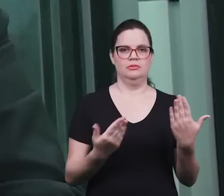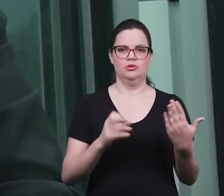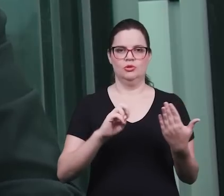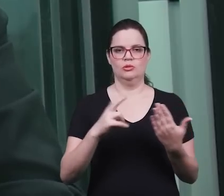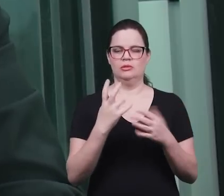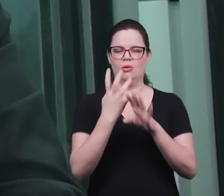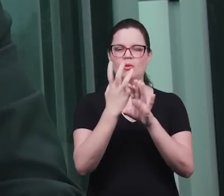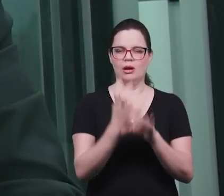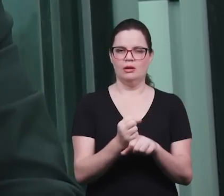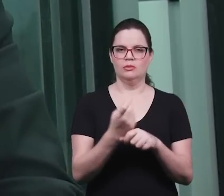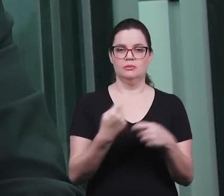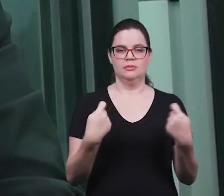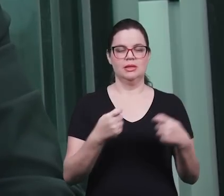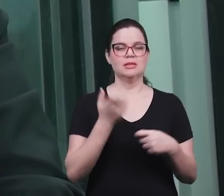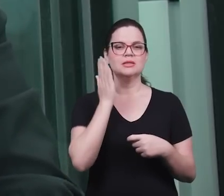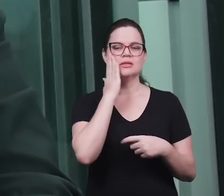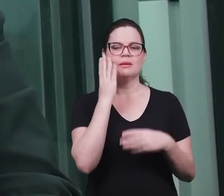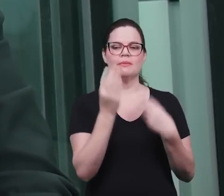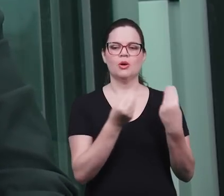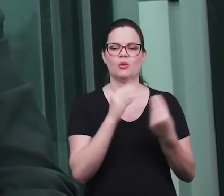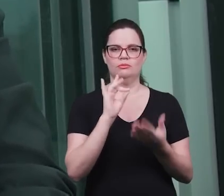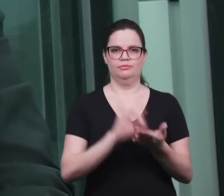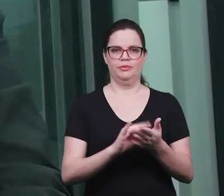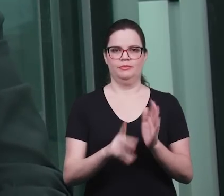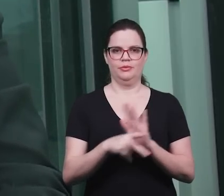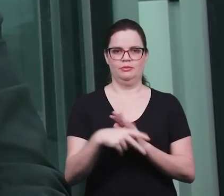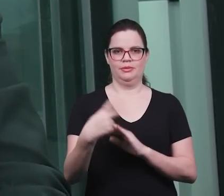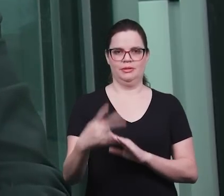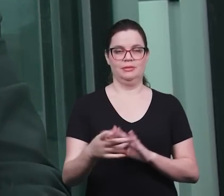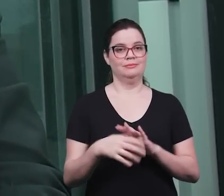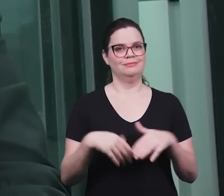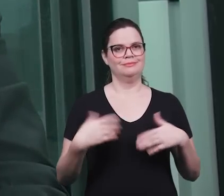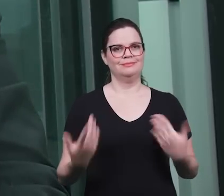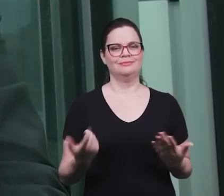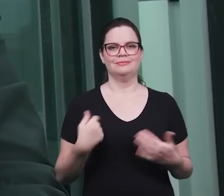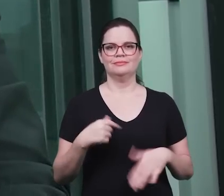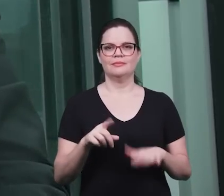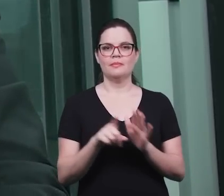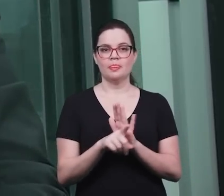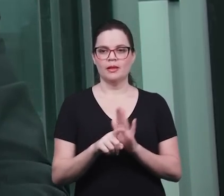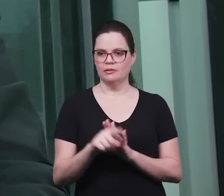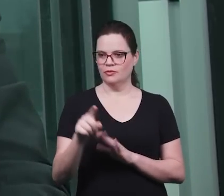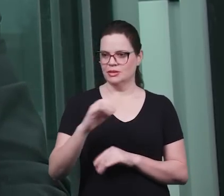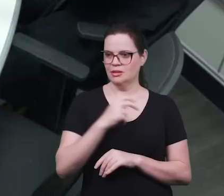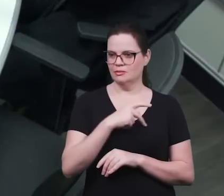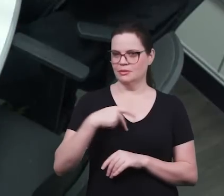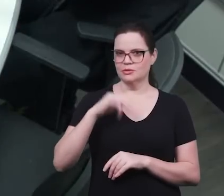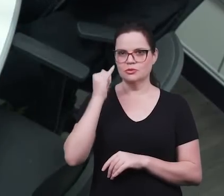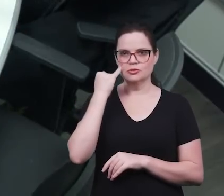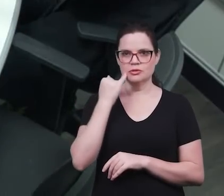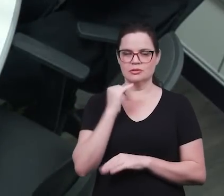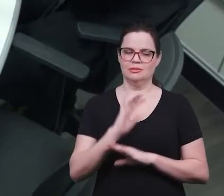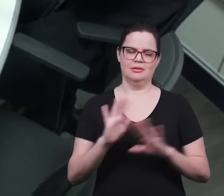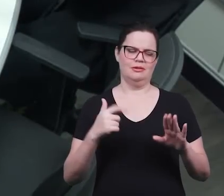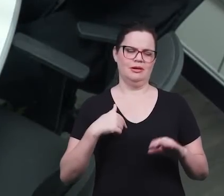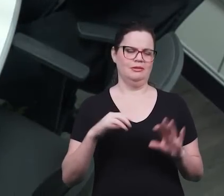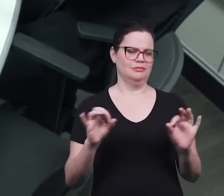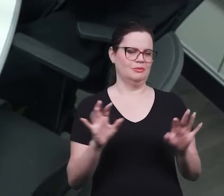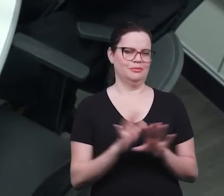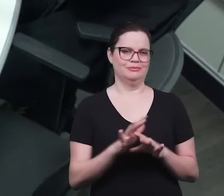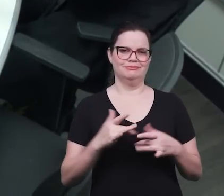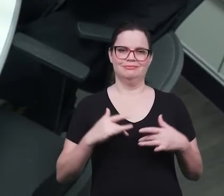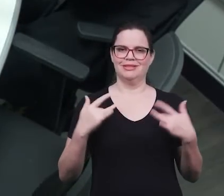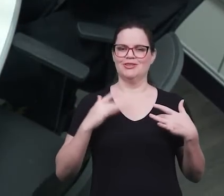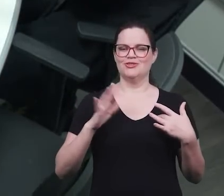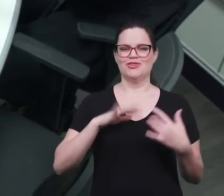cálculo para fazer isso, então tem que olhar a situação concreta, tá? Bom, essas foram as perguntas. Tem mais alguma pergunta, pastor Josias? Não, eu estou satisfeito. Eu também estou satisfeito